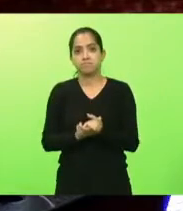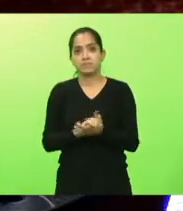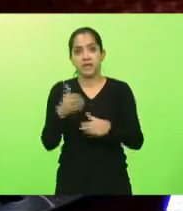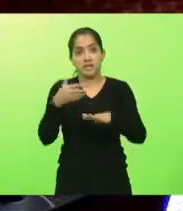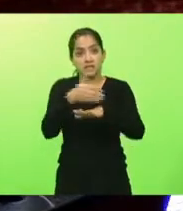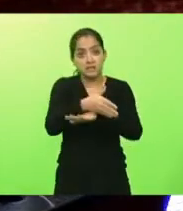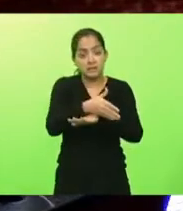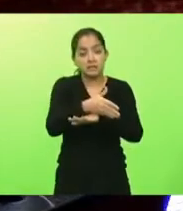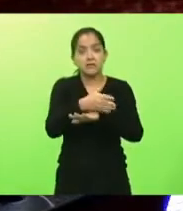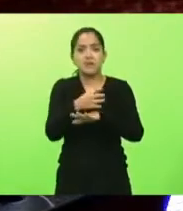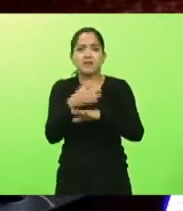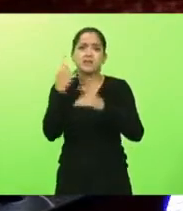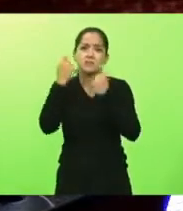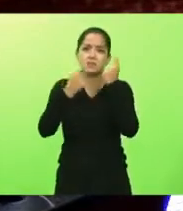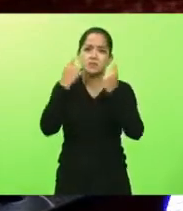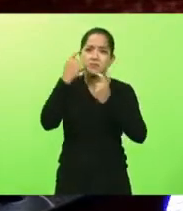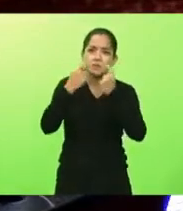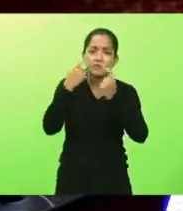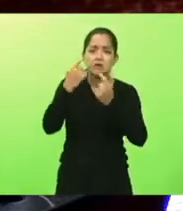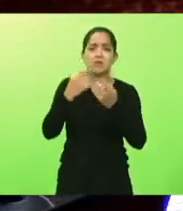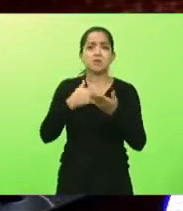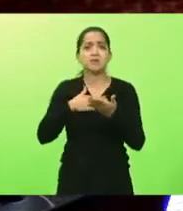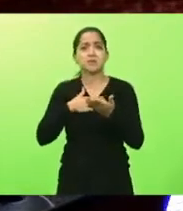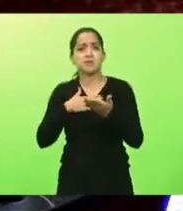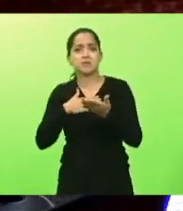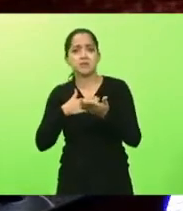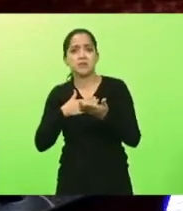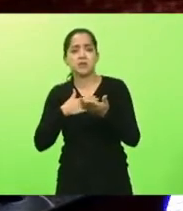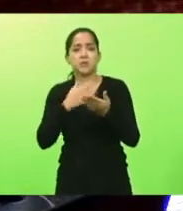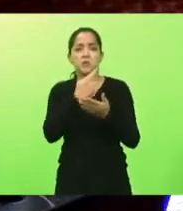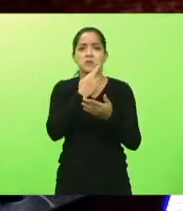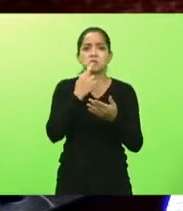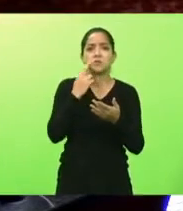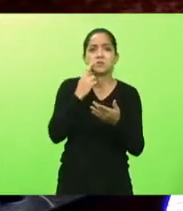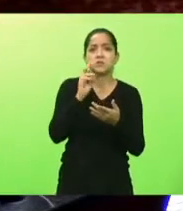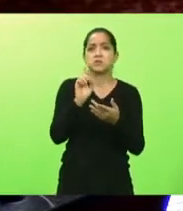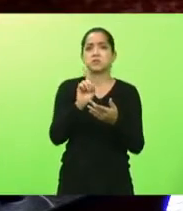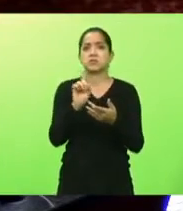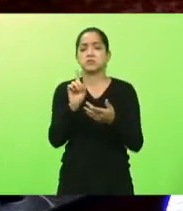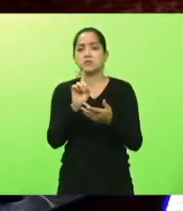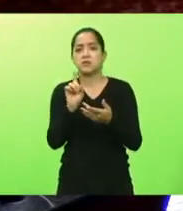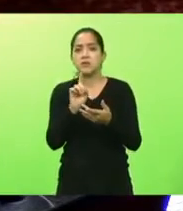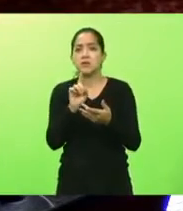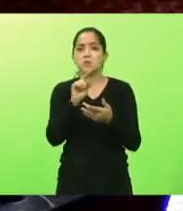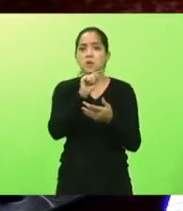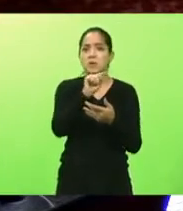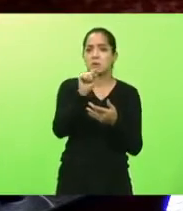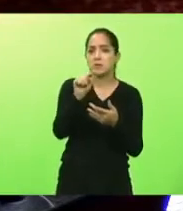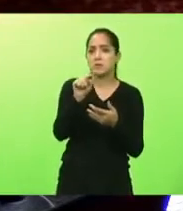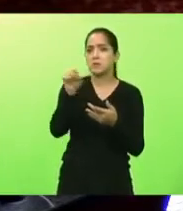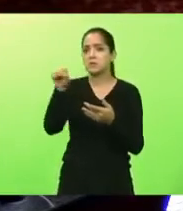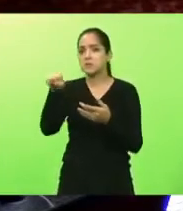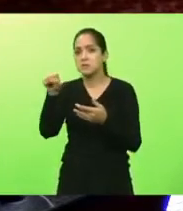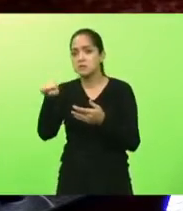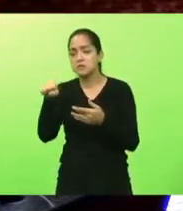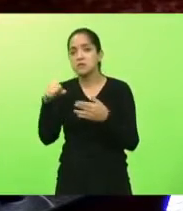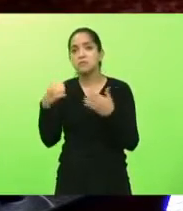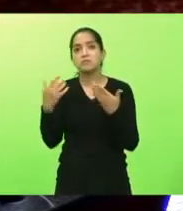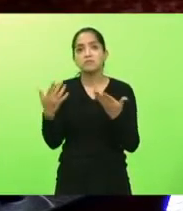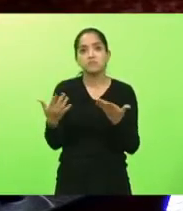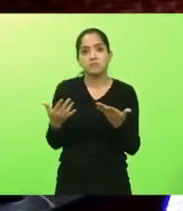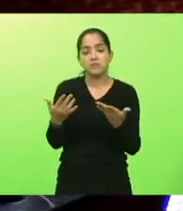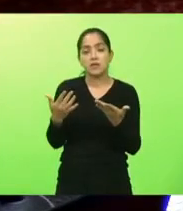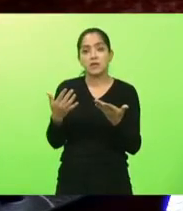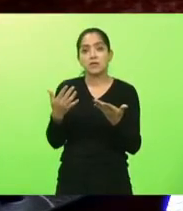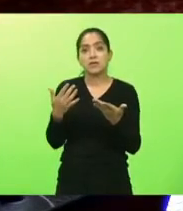E tem gente que está preocupado. Ah, eu, restaurante não, isso não, aquilo sim. Então,